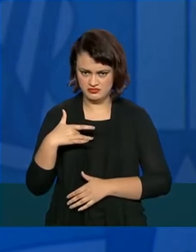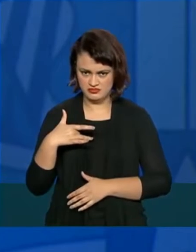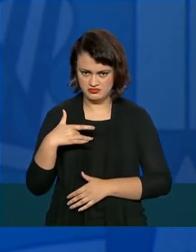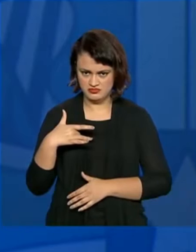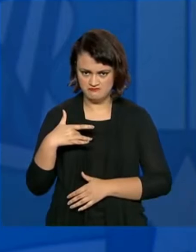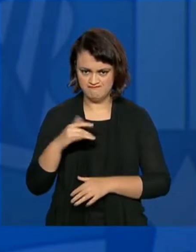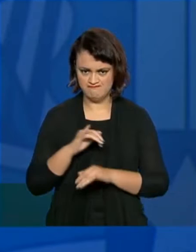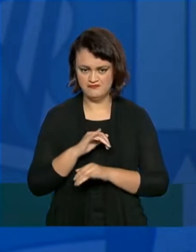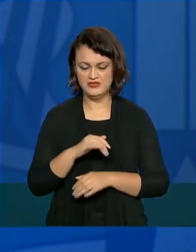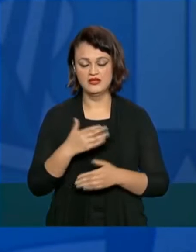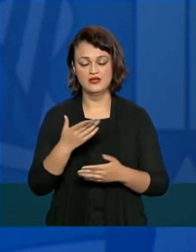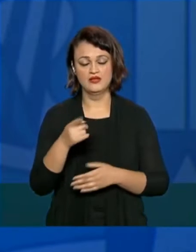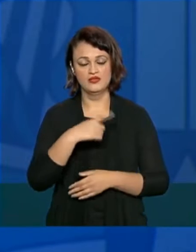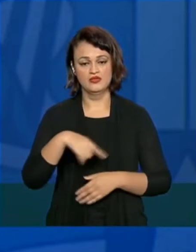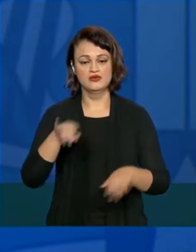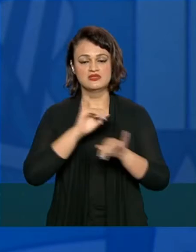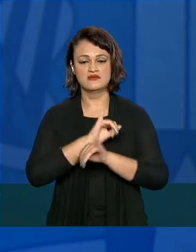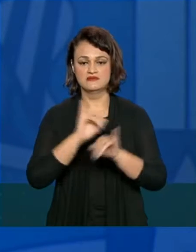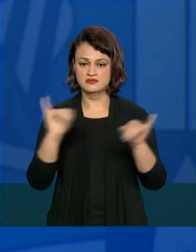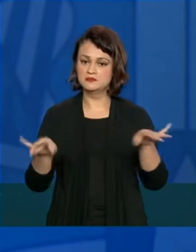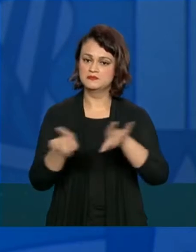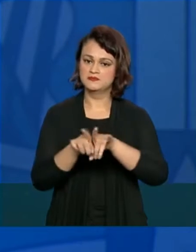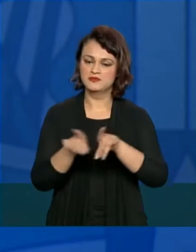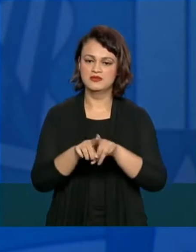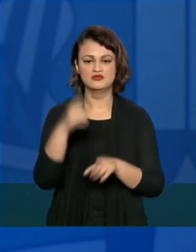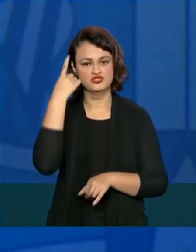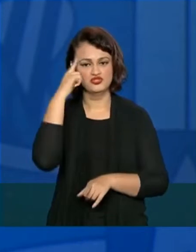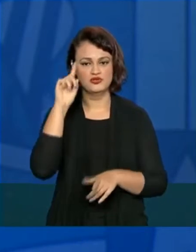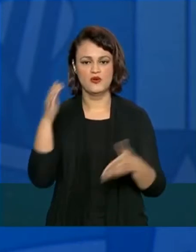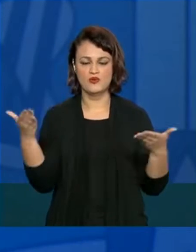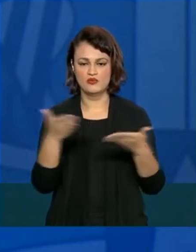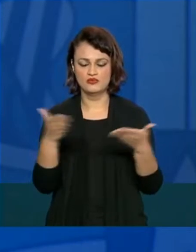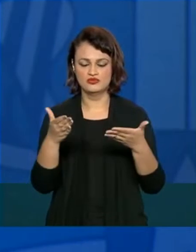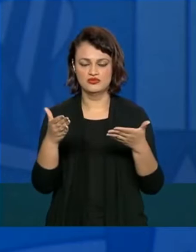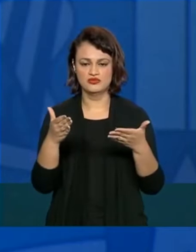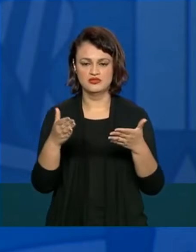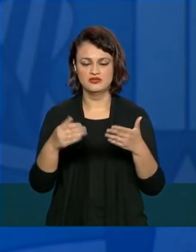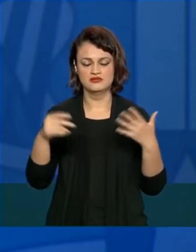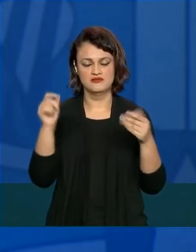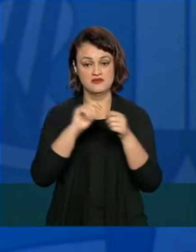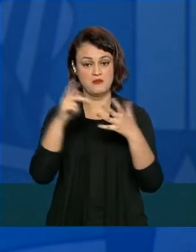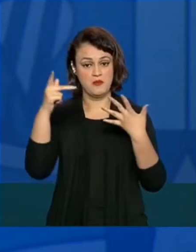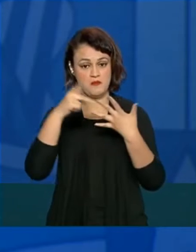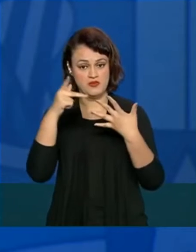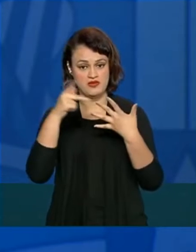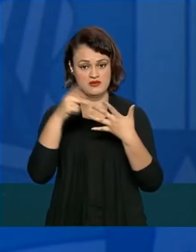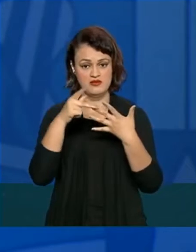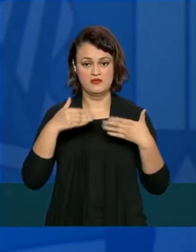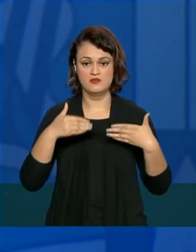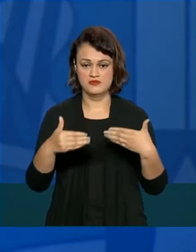Como notícia, eu queria informar que no dia de hoje está sendo editada uma portaria ministerial da